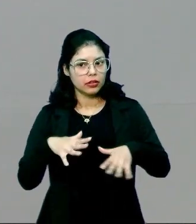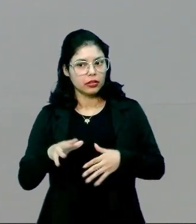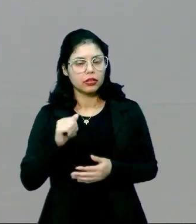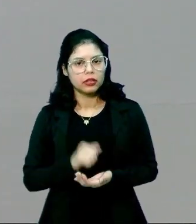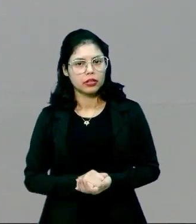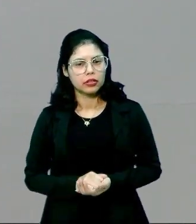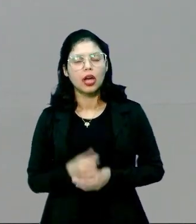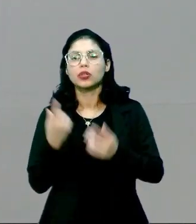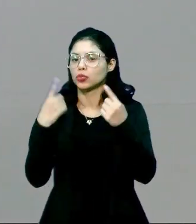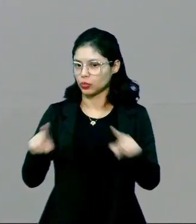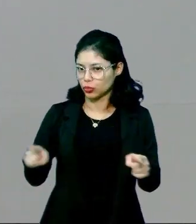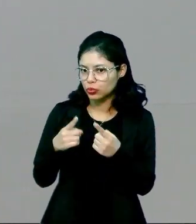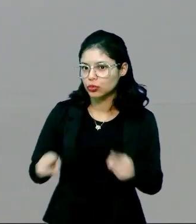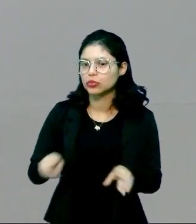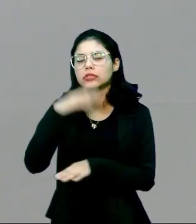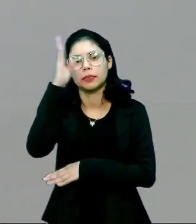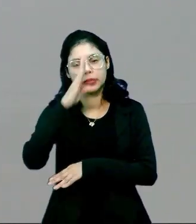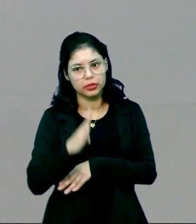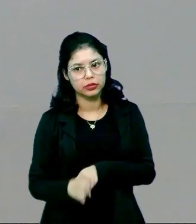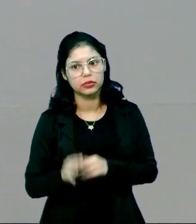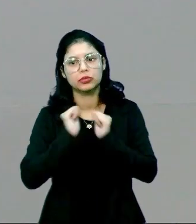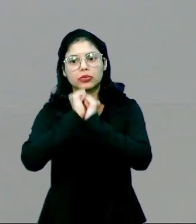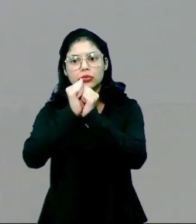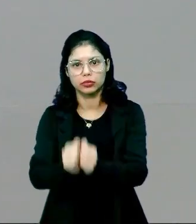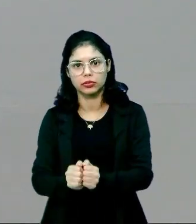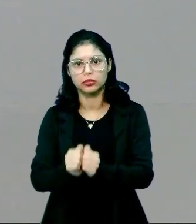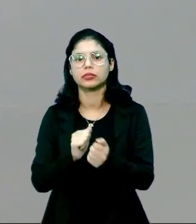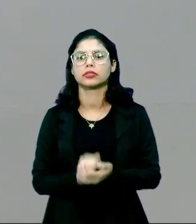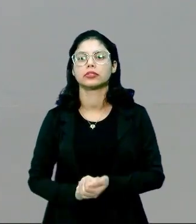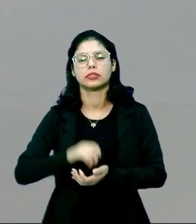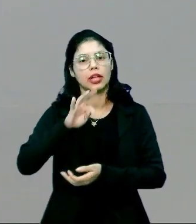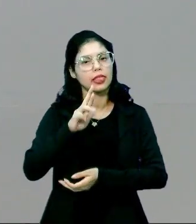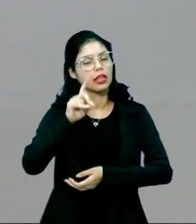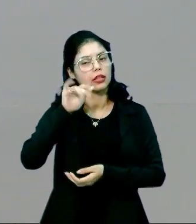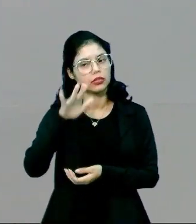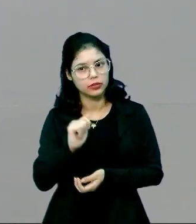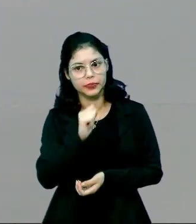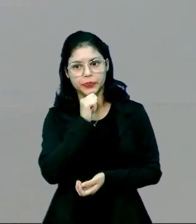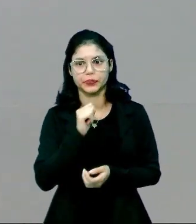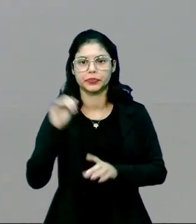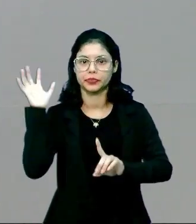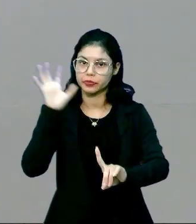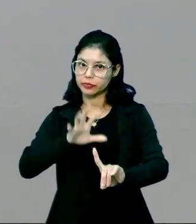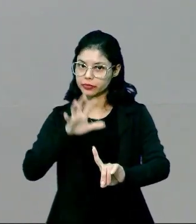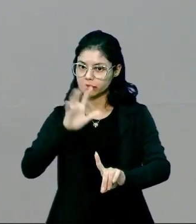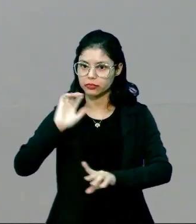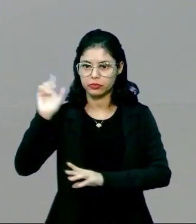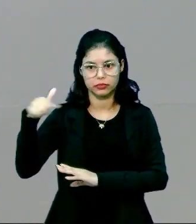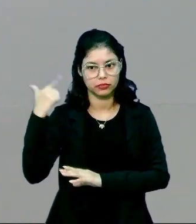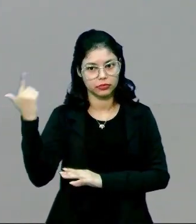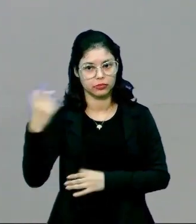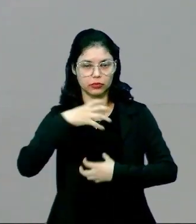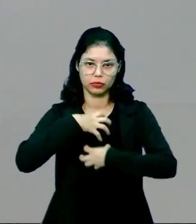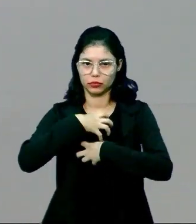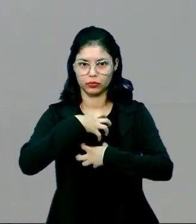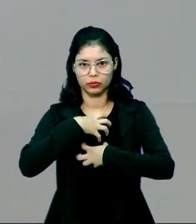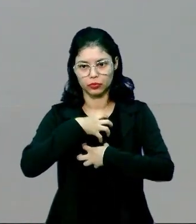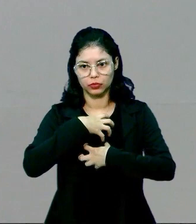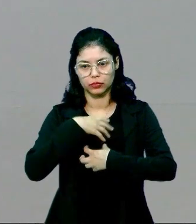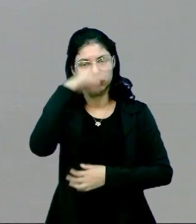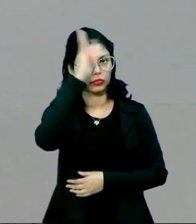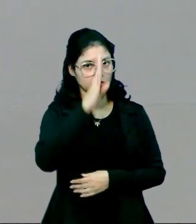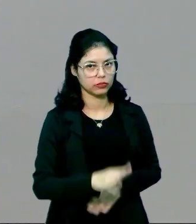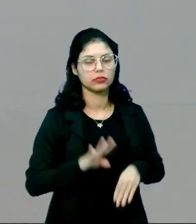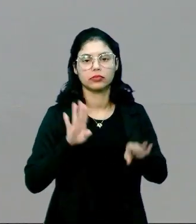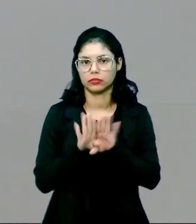as as músicas brasileiras músicas internacionais influências De outros ritmos na música